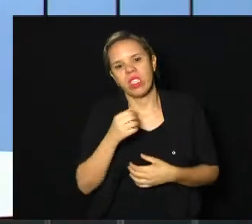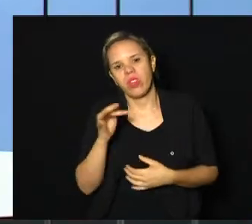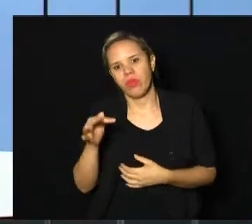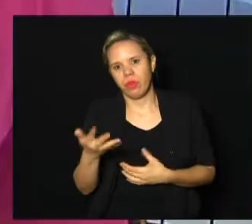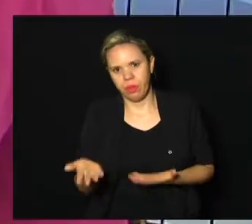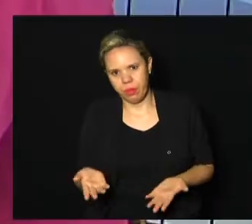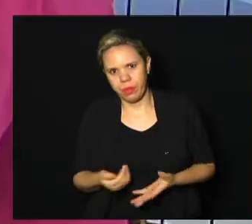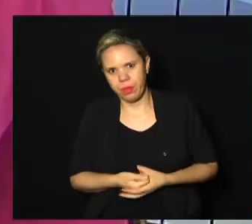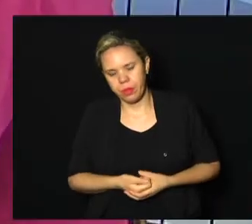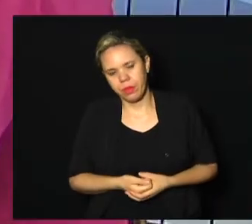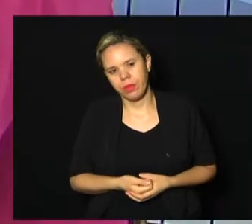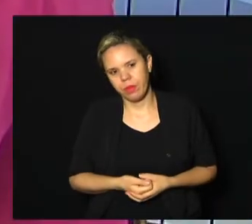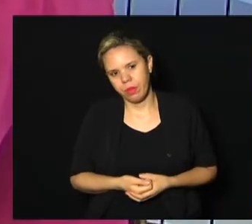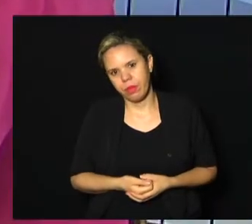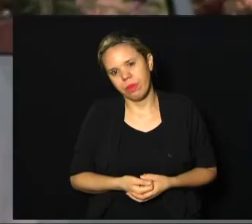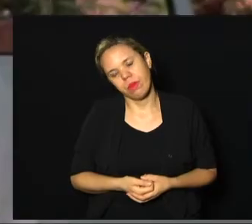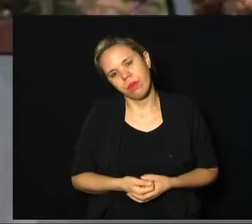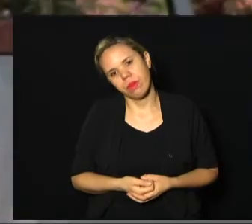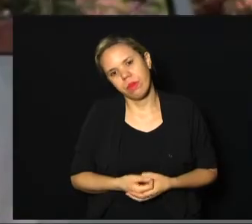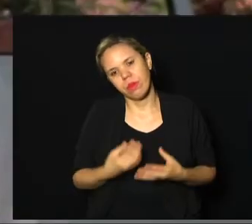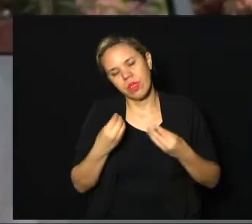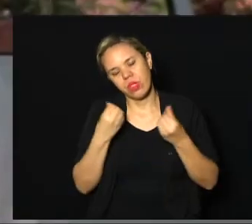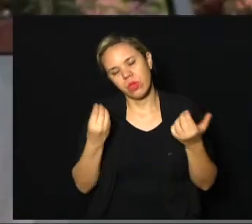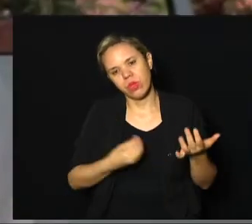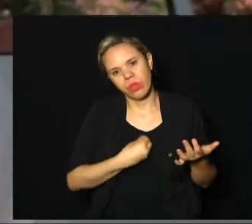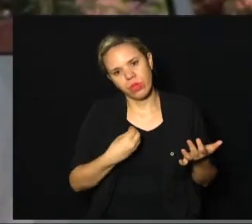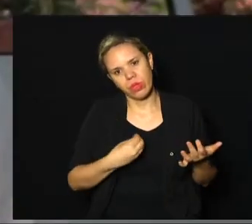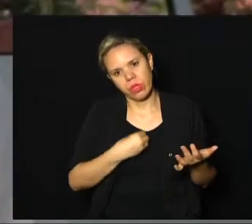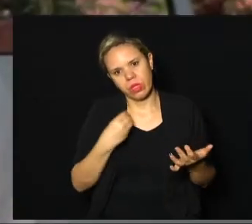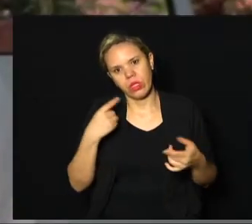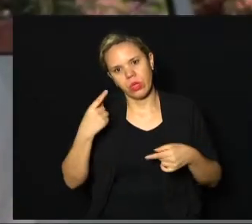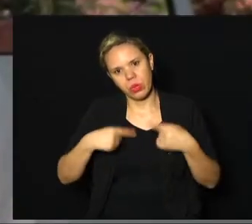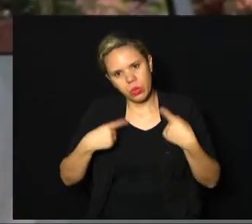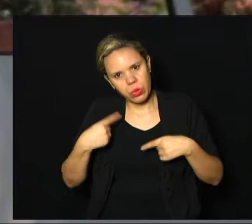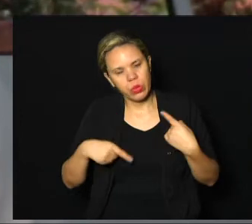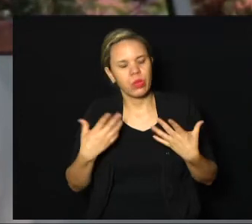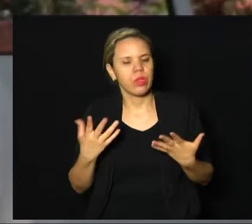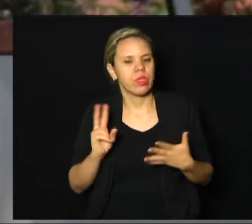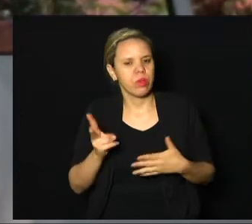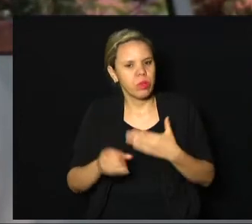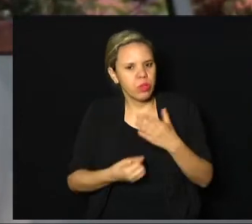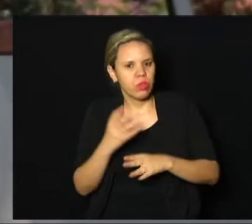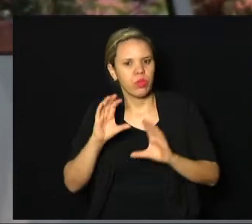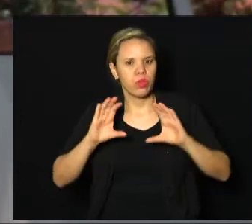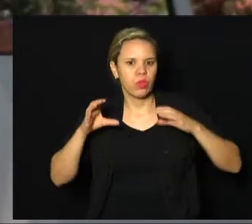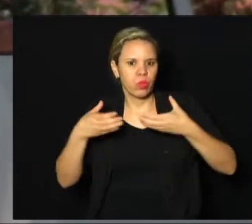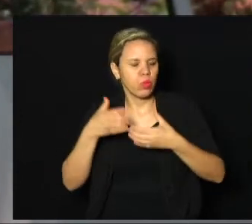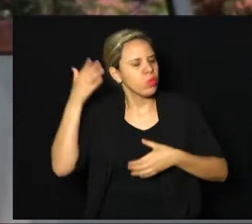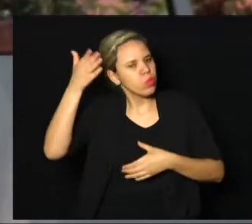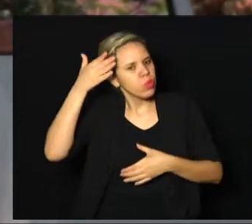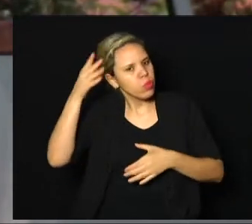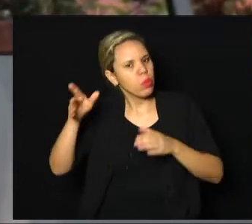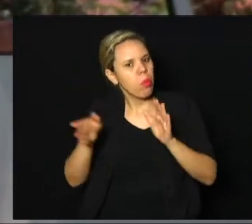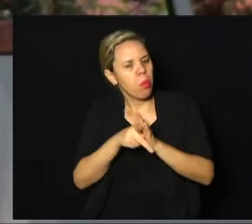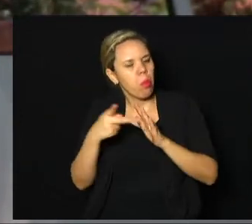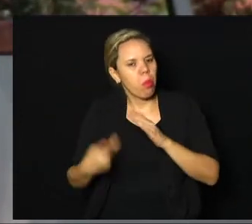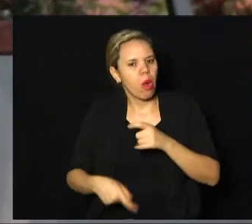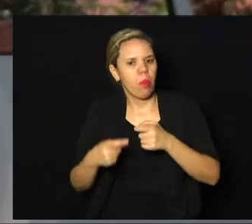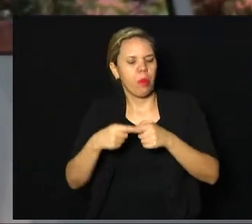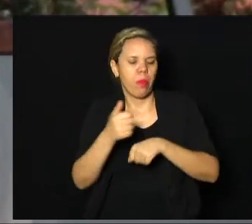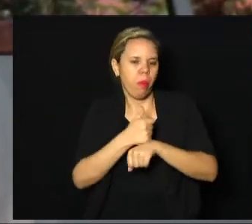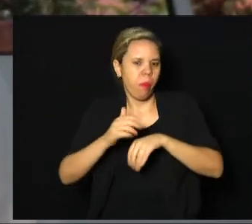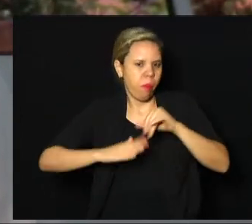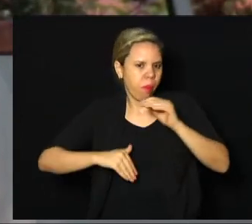doutor? É isso, essa qualidade de vida. Essa tem sido uma discussão muito recorrente nos congressos de ortopedia e de neurologia,